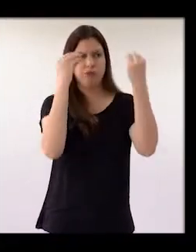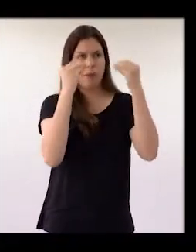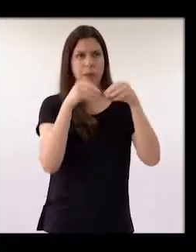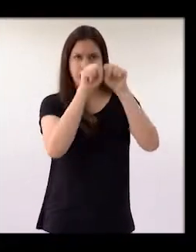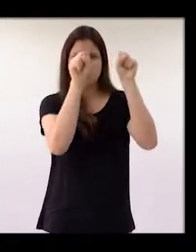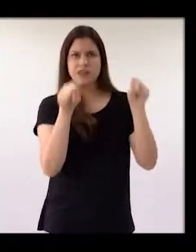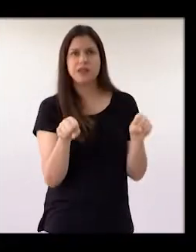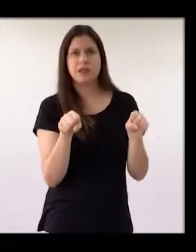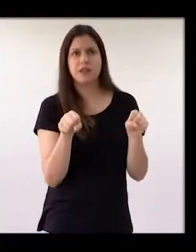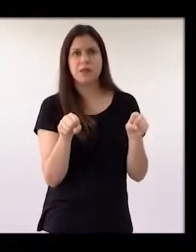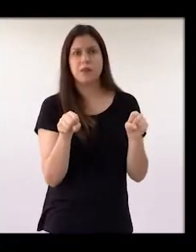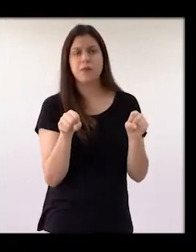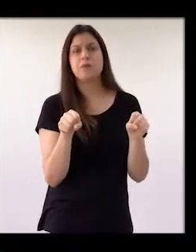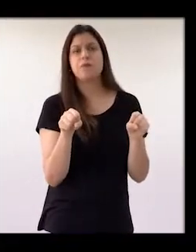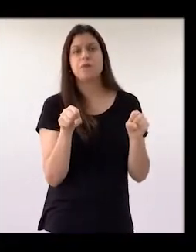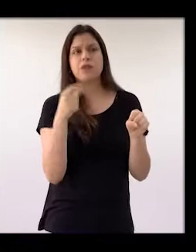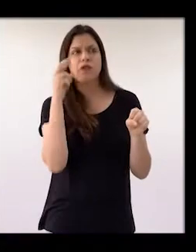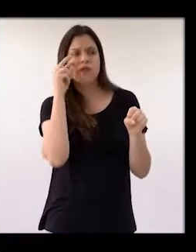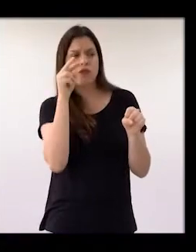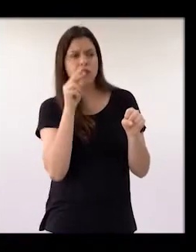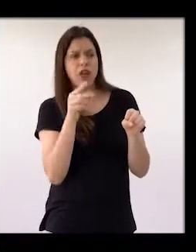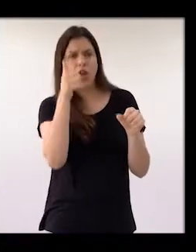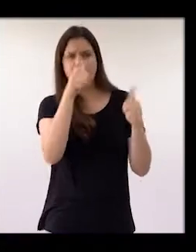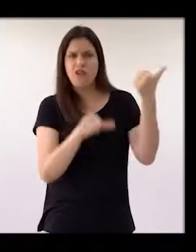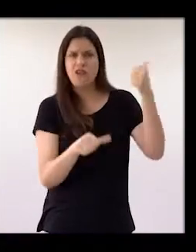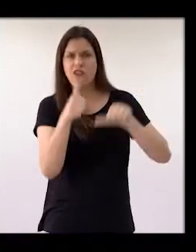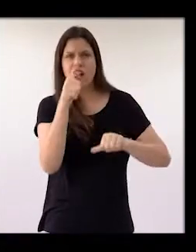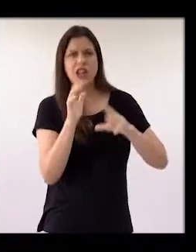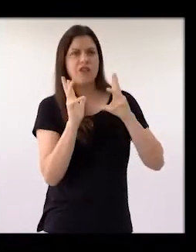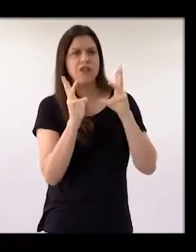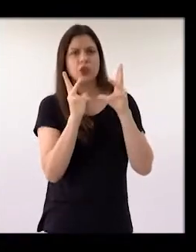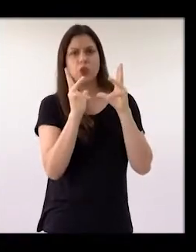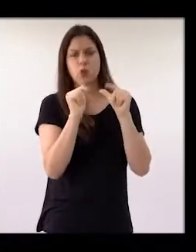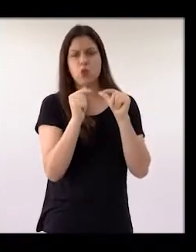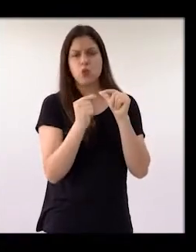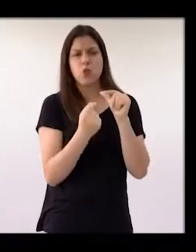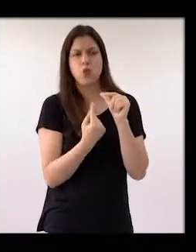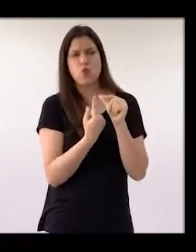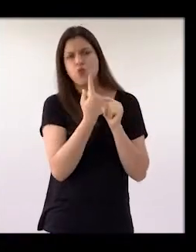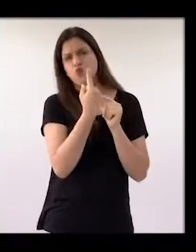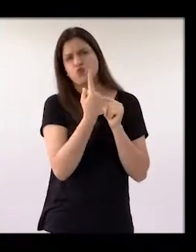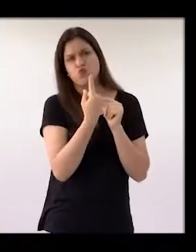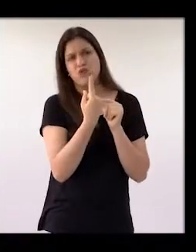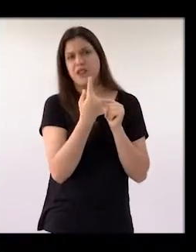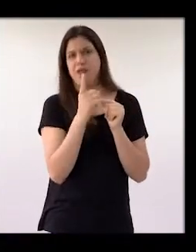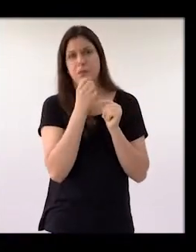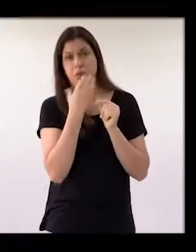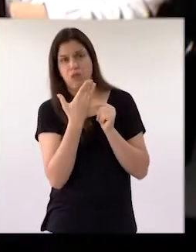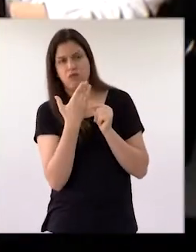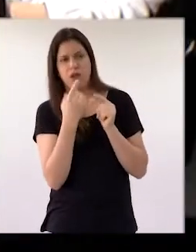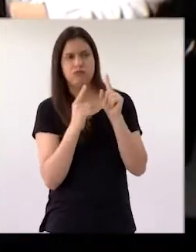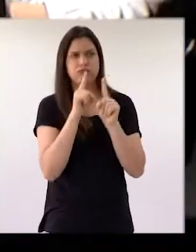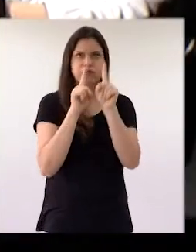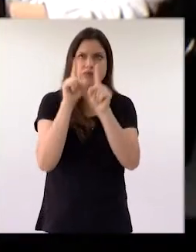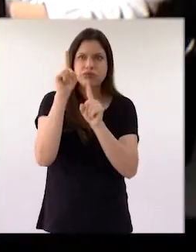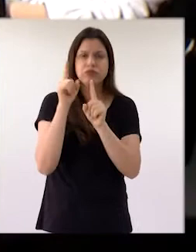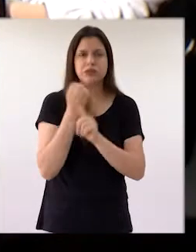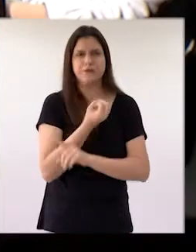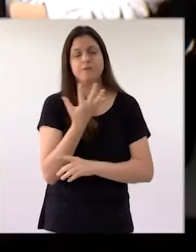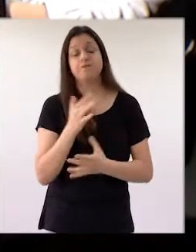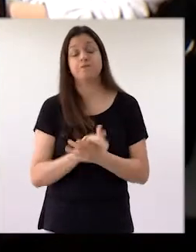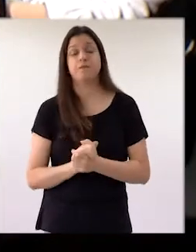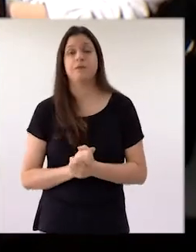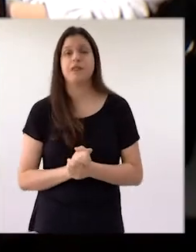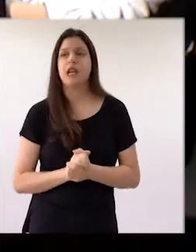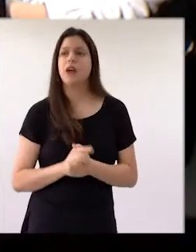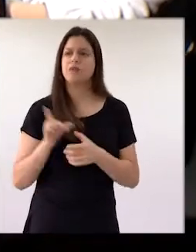serviço, chegando a uma eficiência que a gente avalia até 1, né? Quando ela chega ao valor 1, quer dizer que ela é eficiente. E a